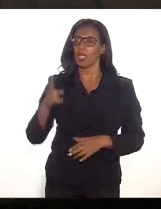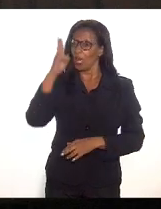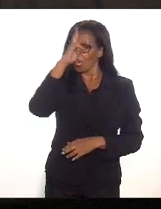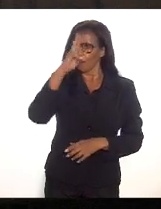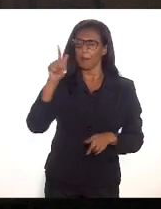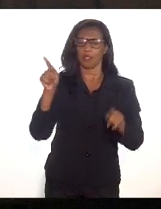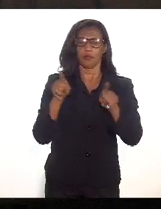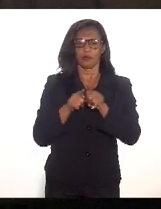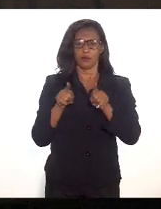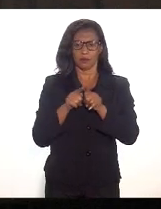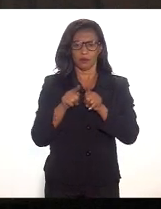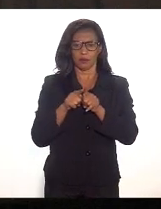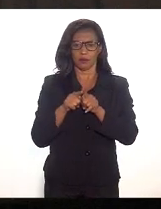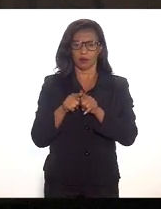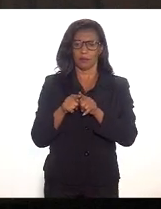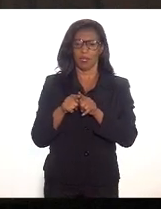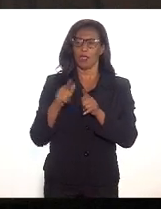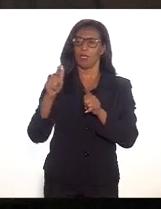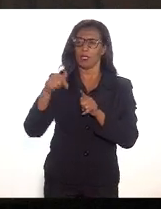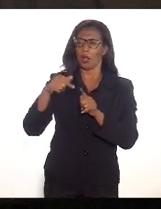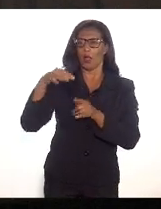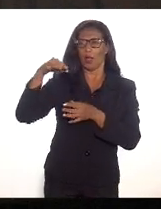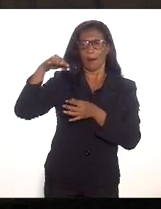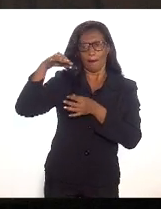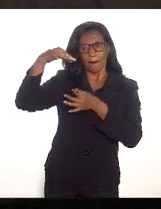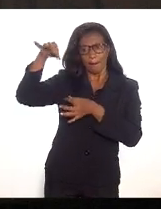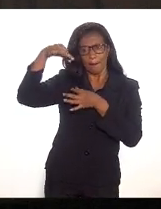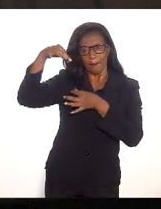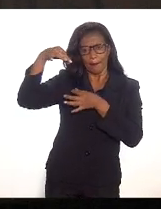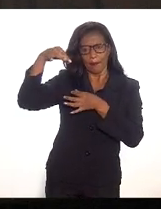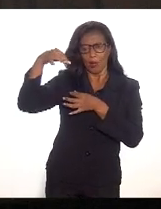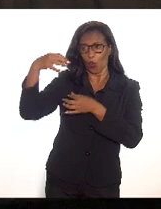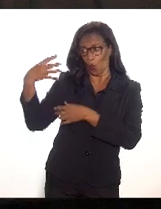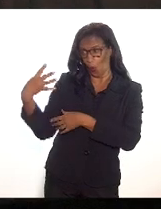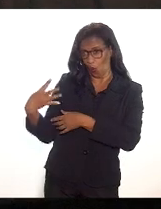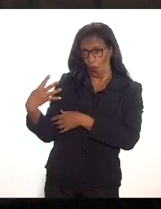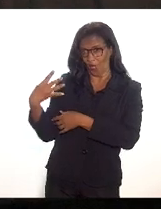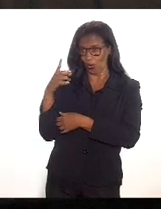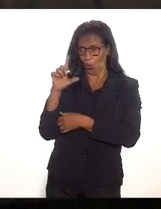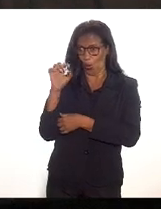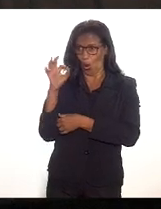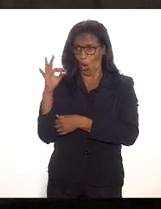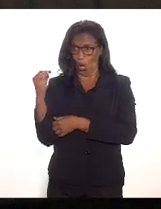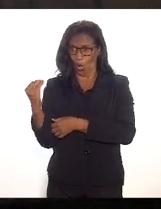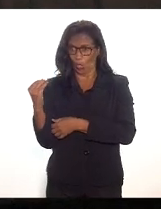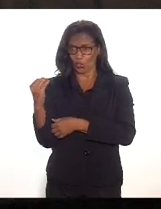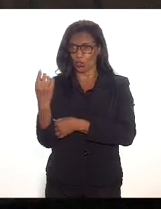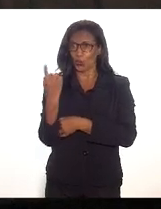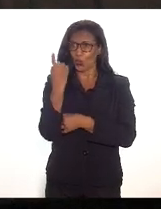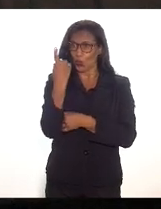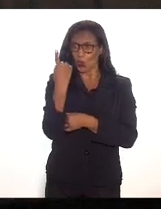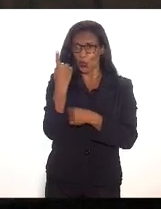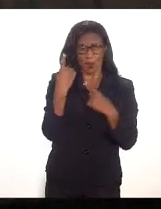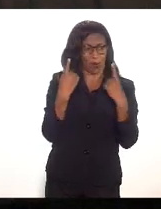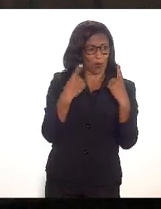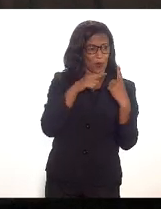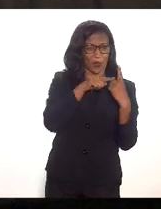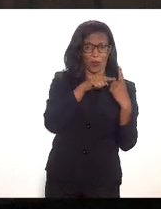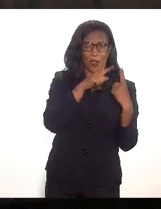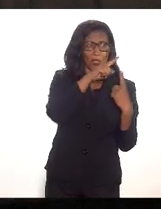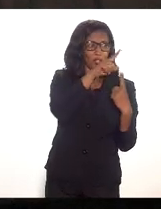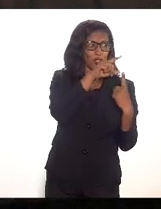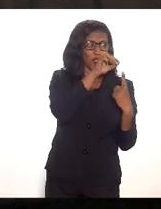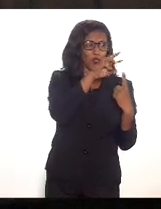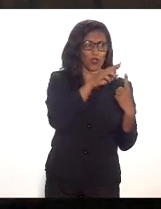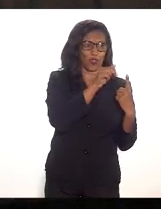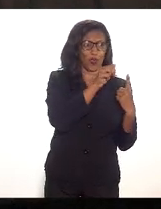na apresentação dos 4 lotes, o lote só apresentou uma empresa, foi o lote 3, que pega Zona Oeste,